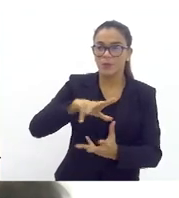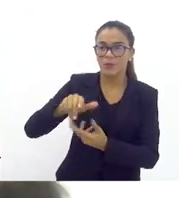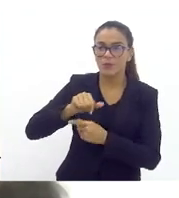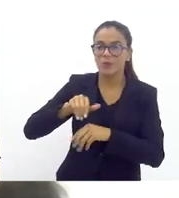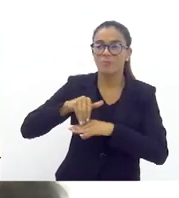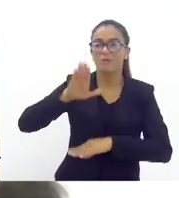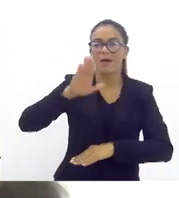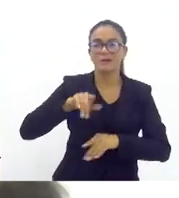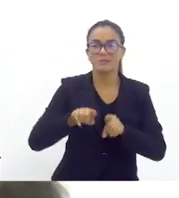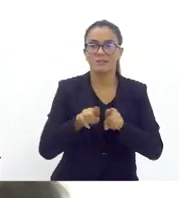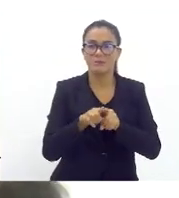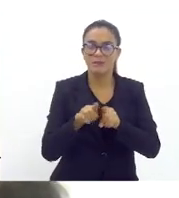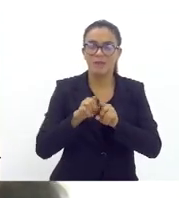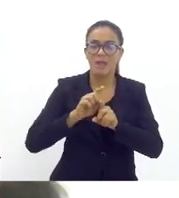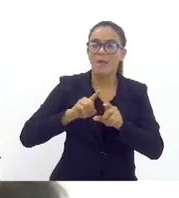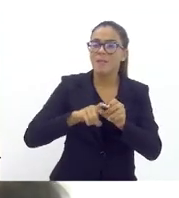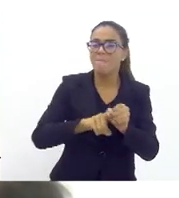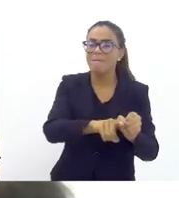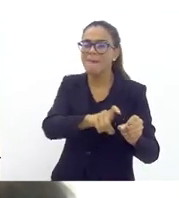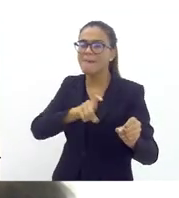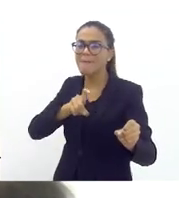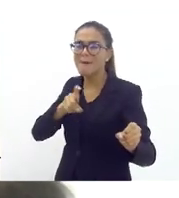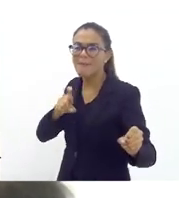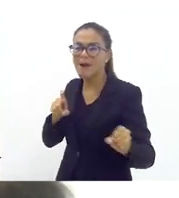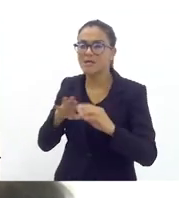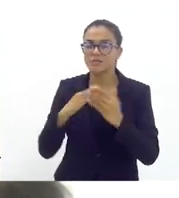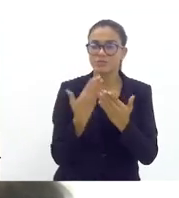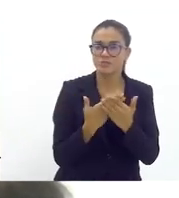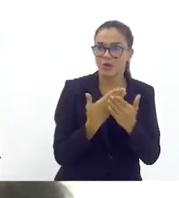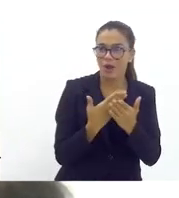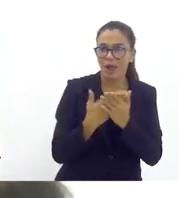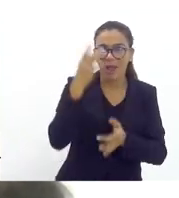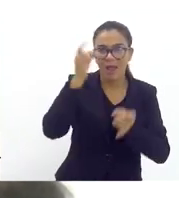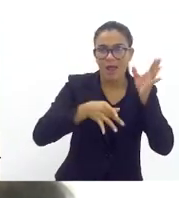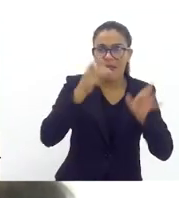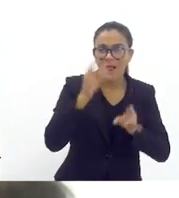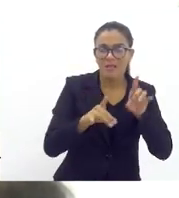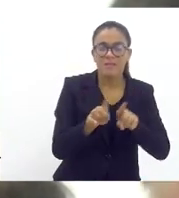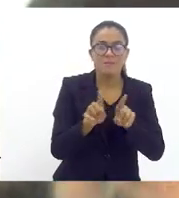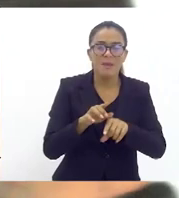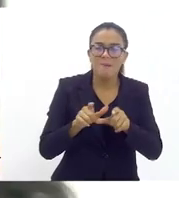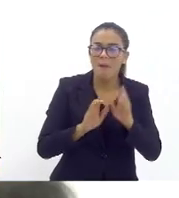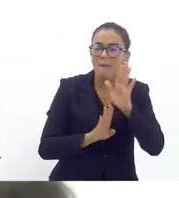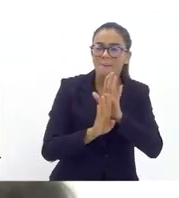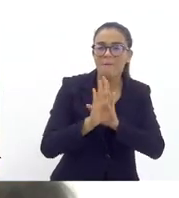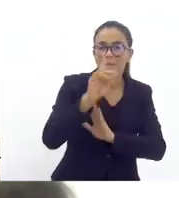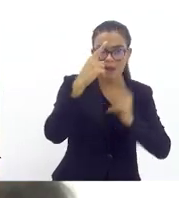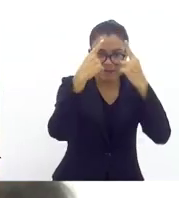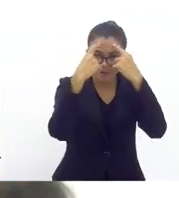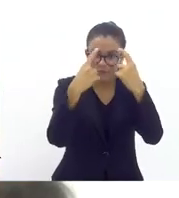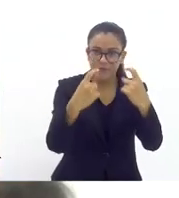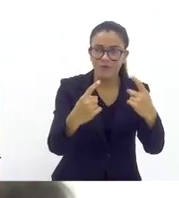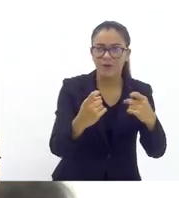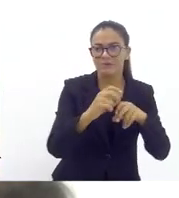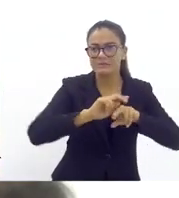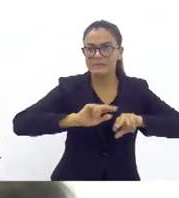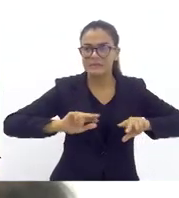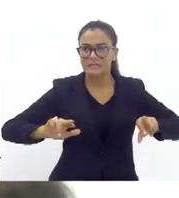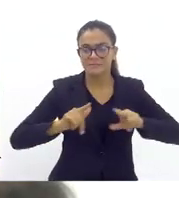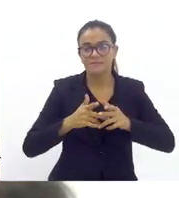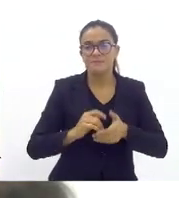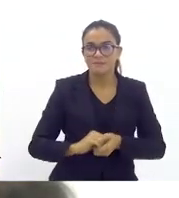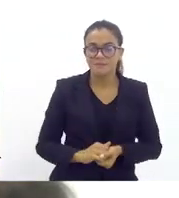mais a gente tem evasão escolar, a gente ainda é um país que tem altos índices de violência e altos índices de muitas coisas.